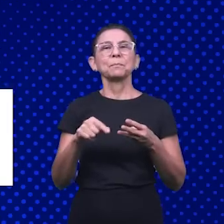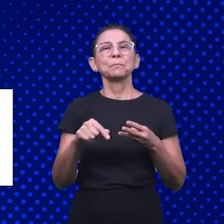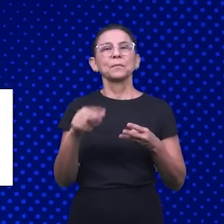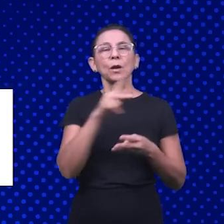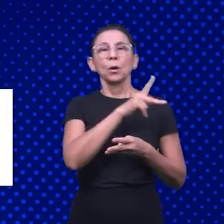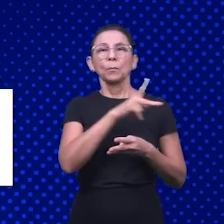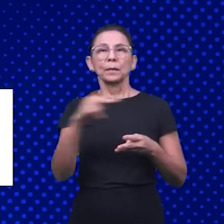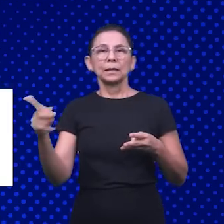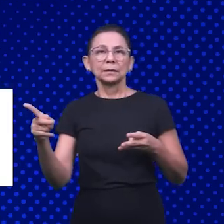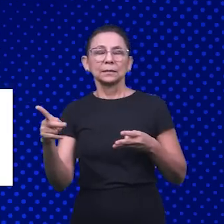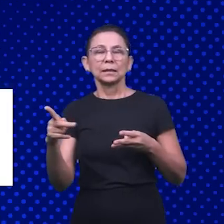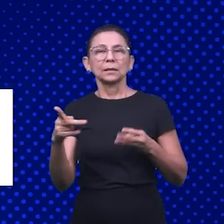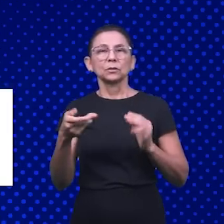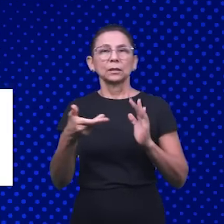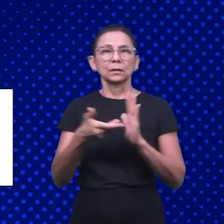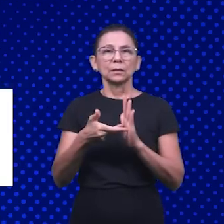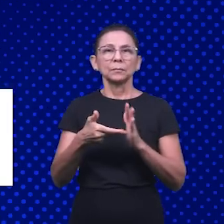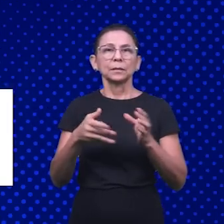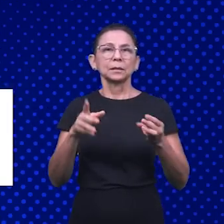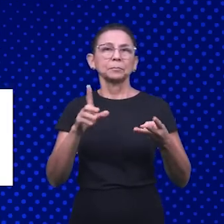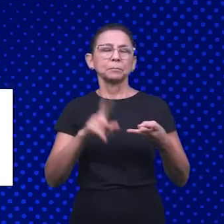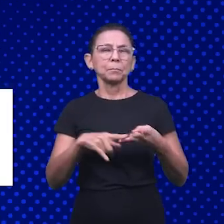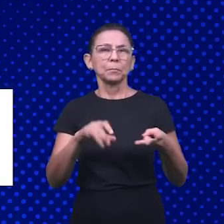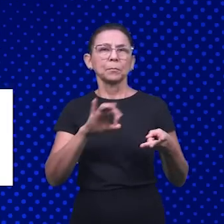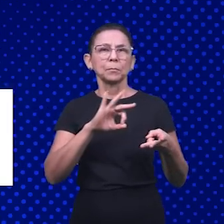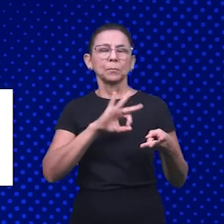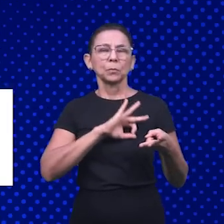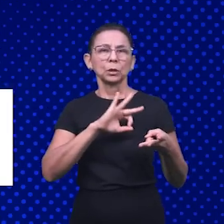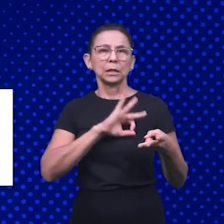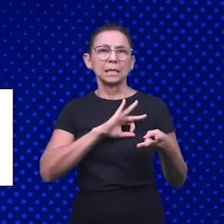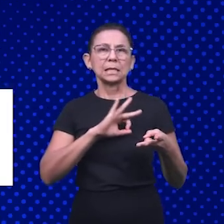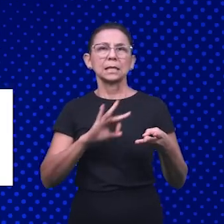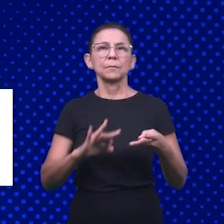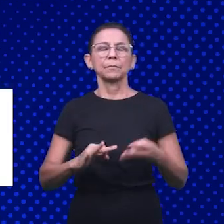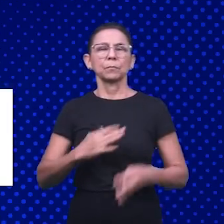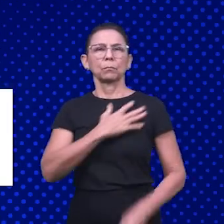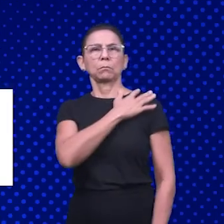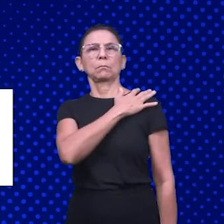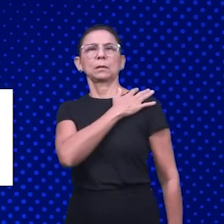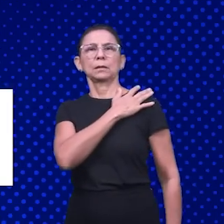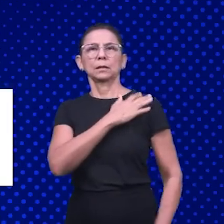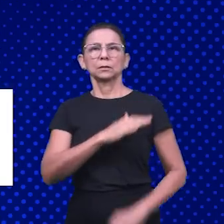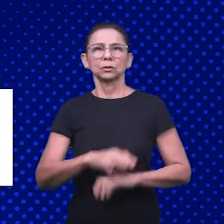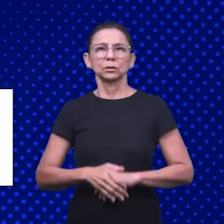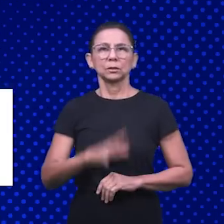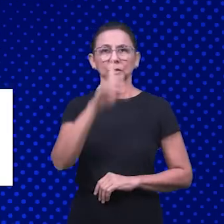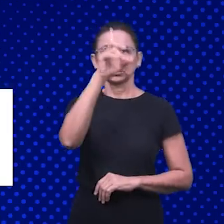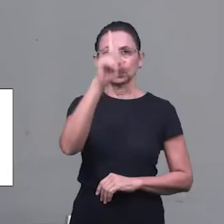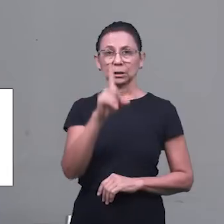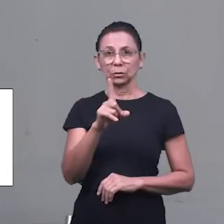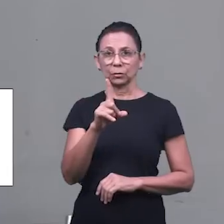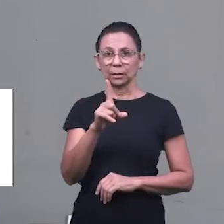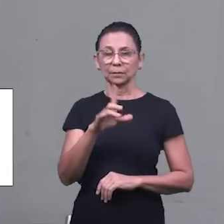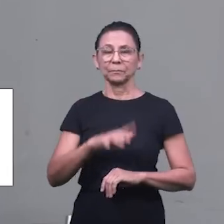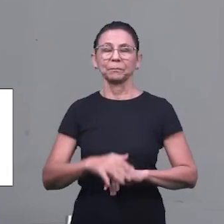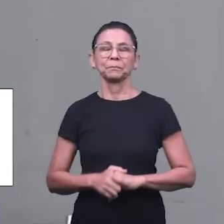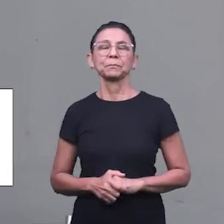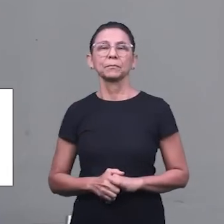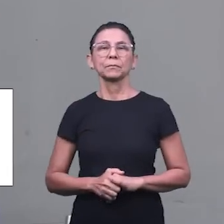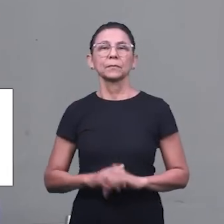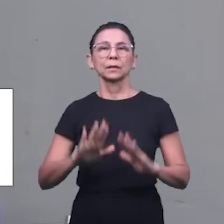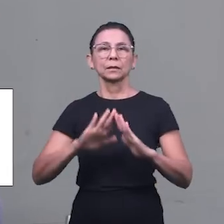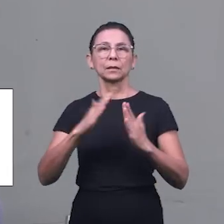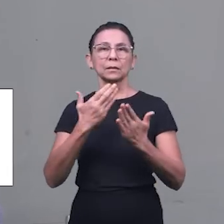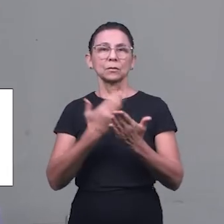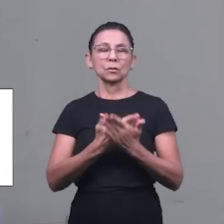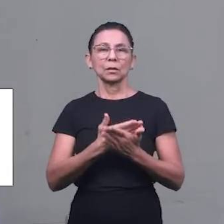Câmara, comandante do destacamento da polícia da cidade, vereadores e a diretora da escola estadual. No Manaim de